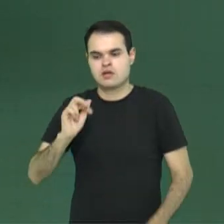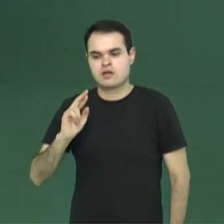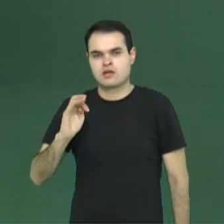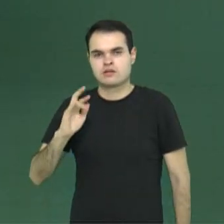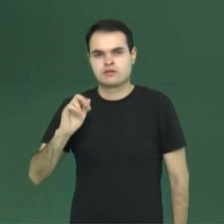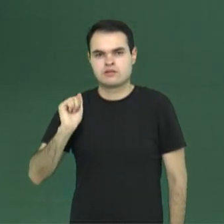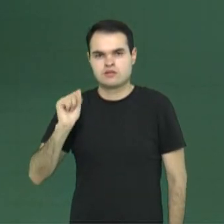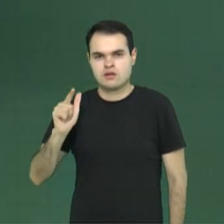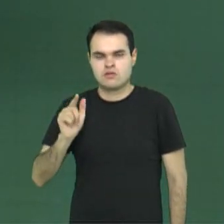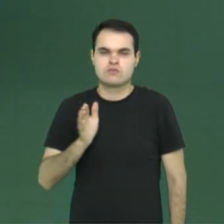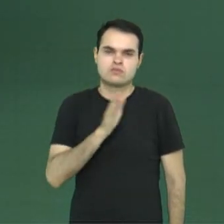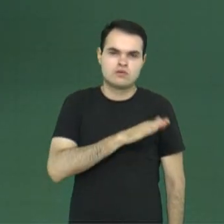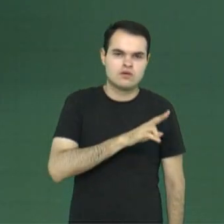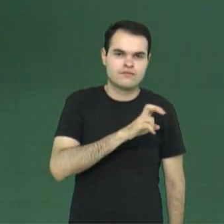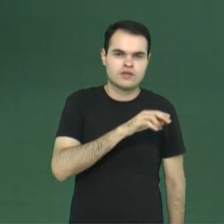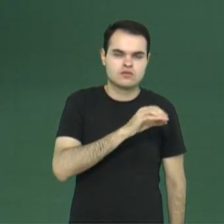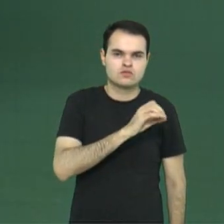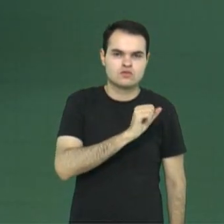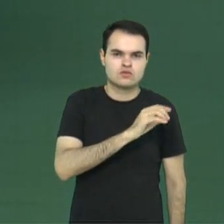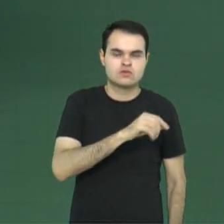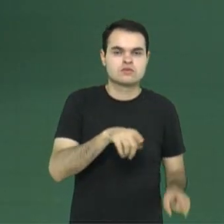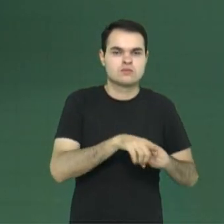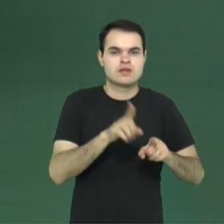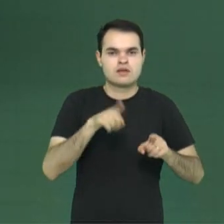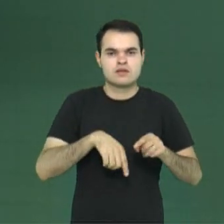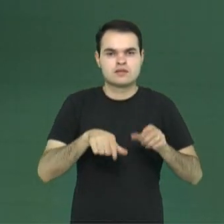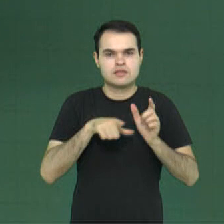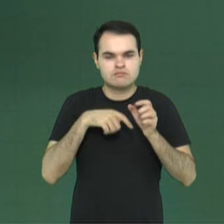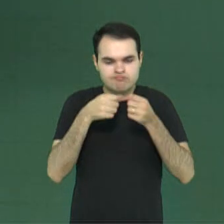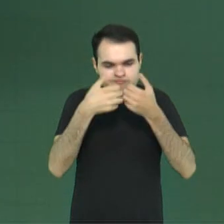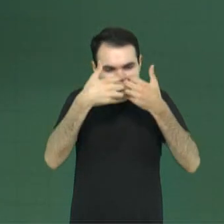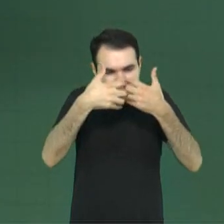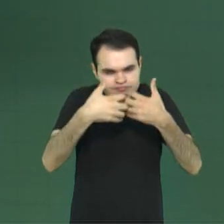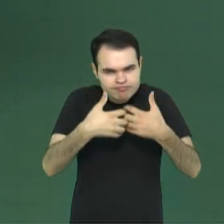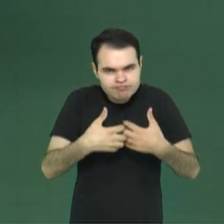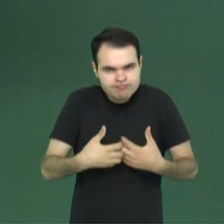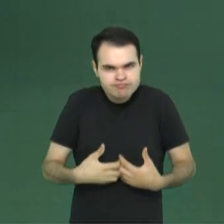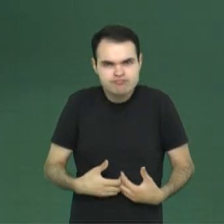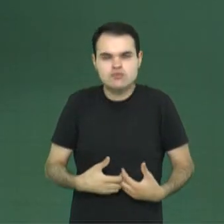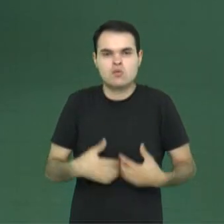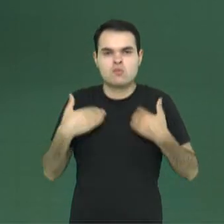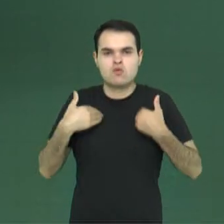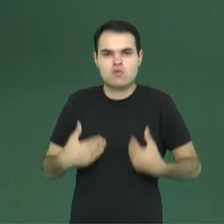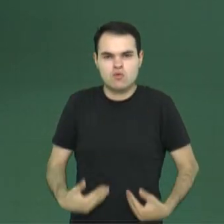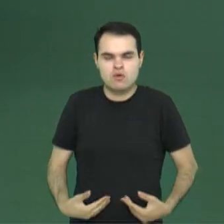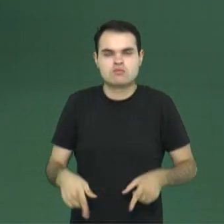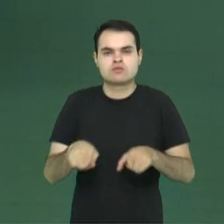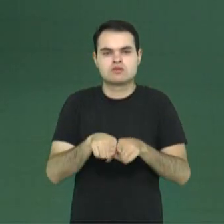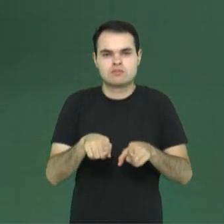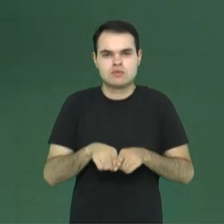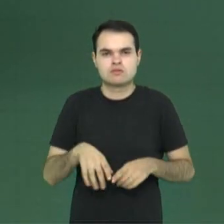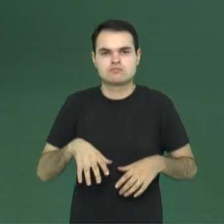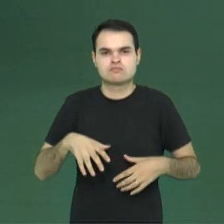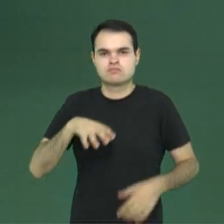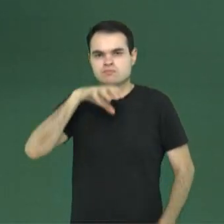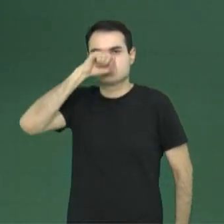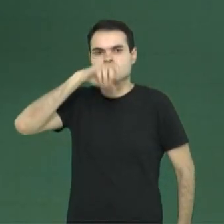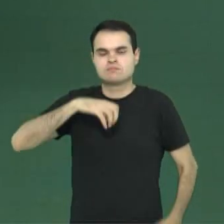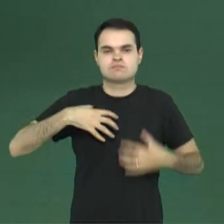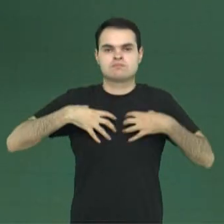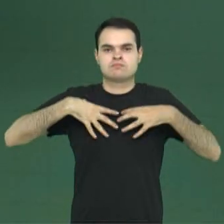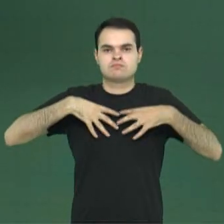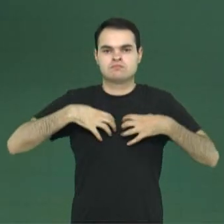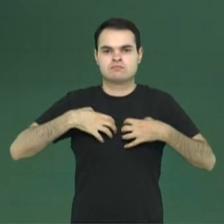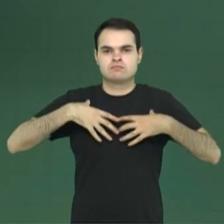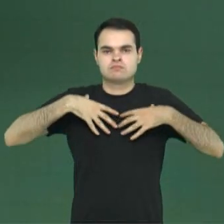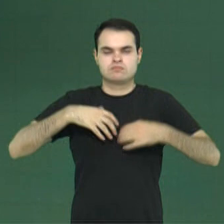sistêmica, ou seja, ela vai para o corpo e também é pulmonar, porque ela também vai passar pelos pulmões, tá? Então, são